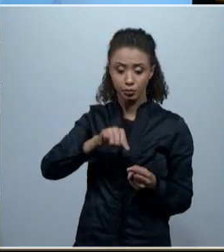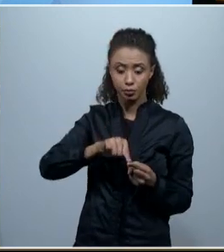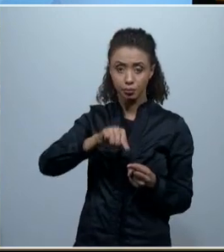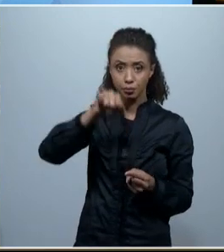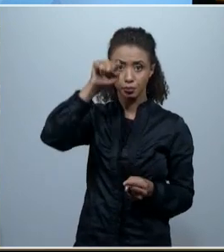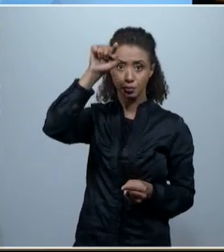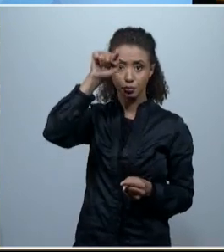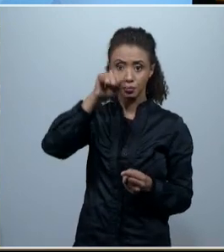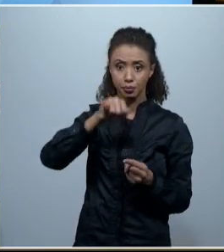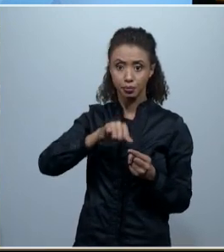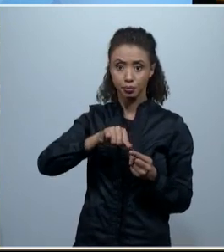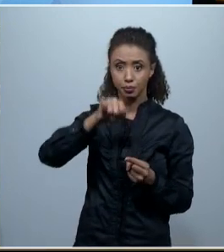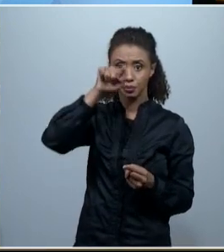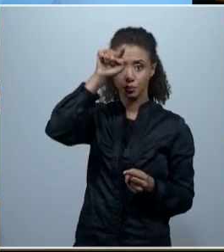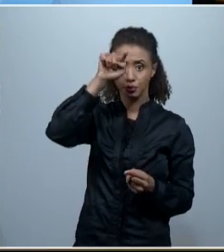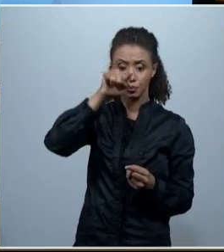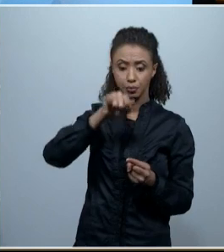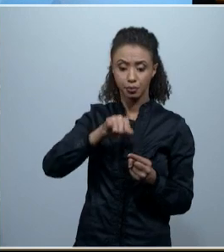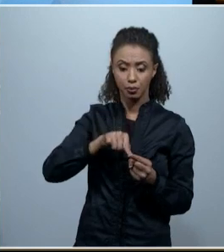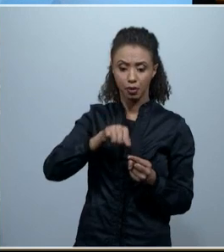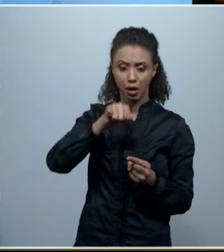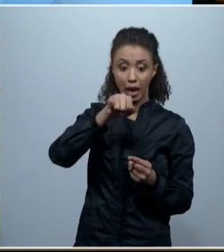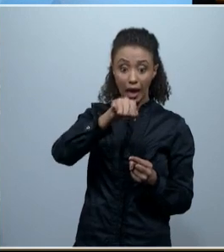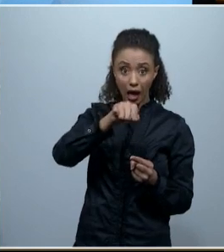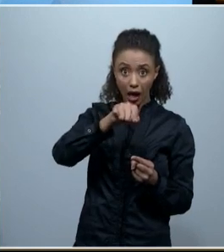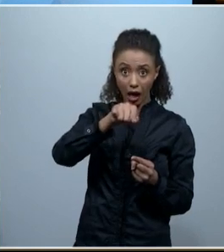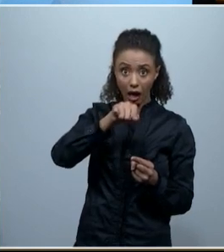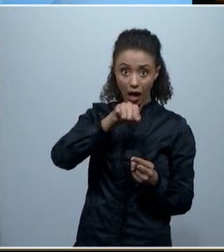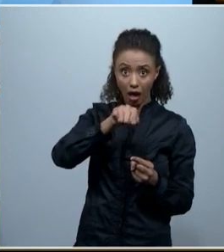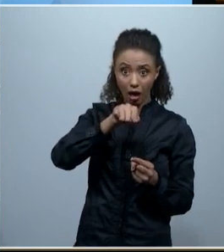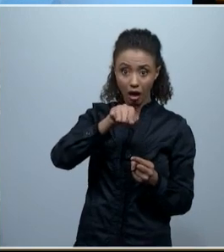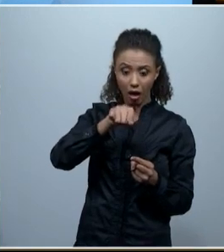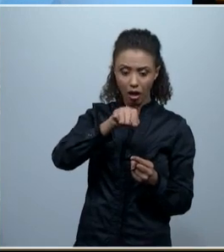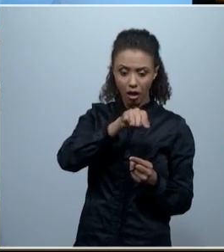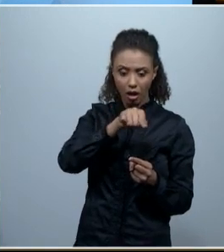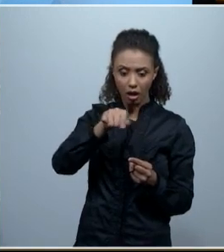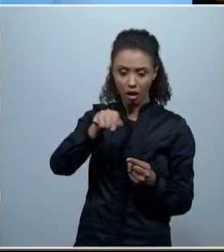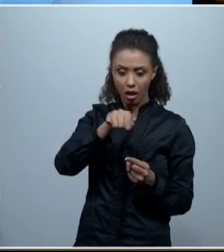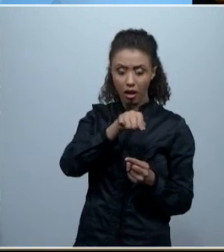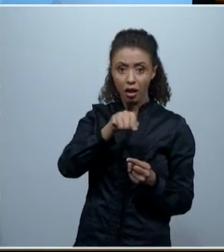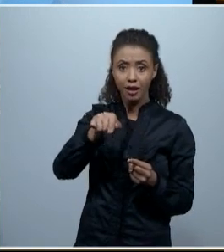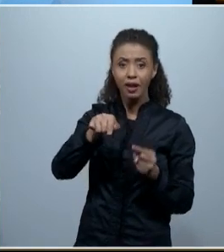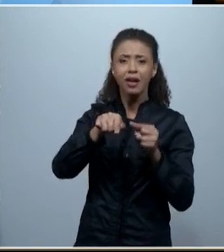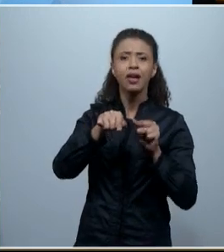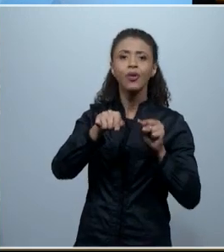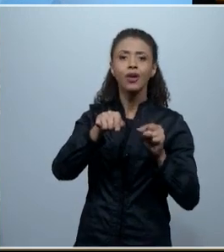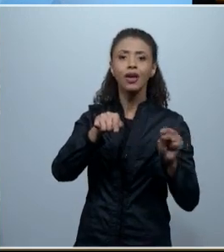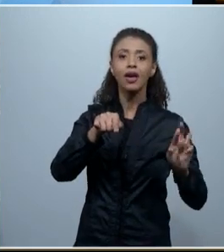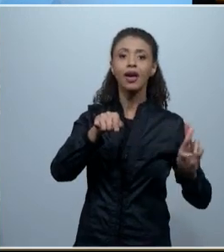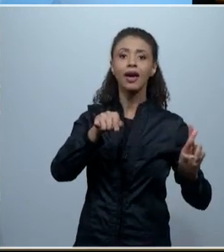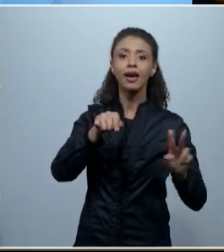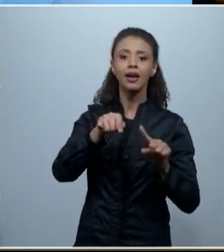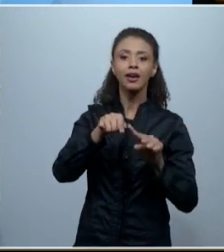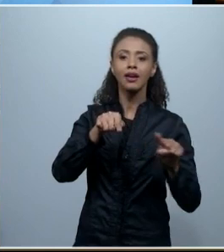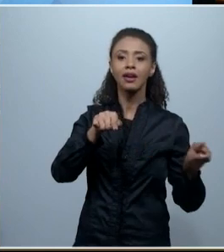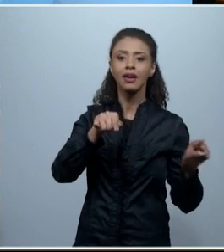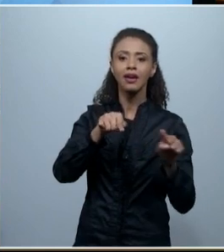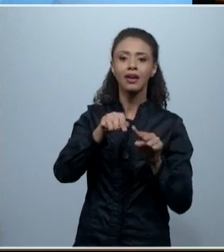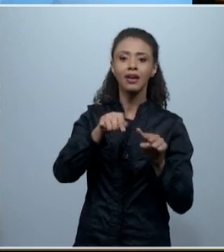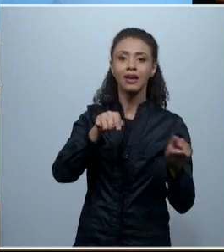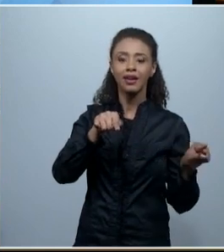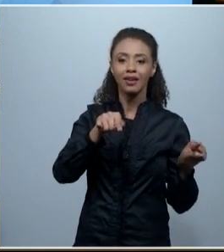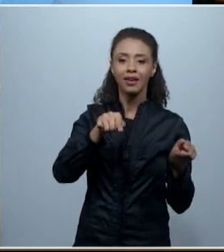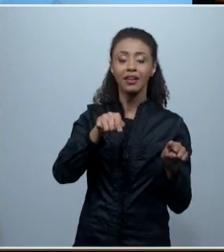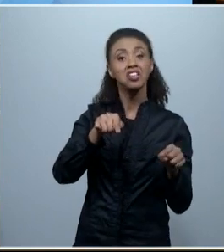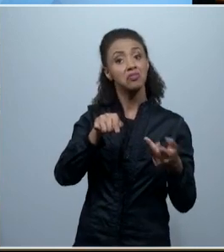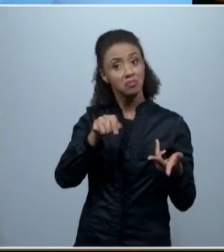maiúscula pertencente a reta é rio que está entre pq então dizer aqui que